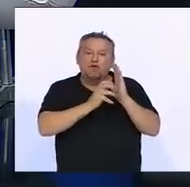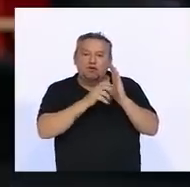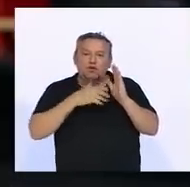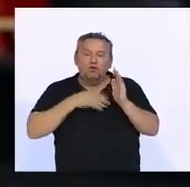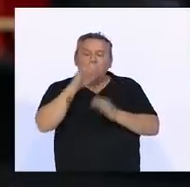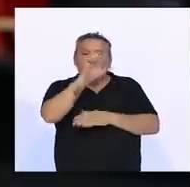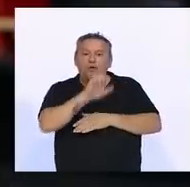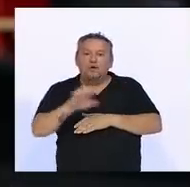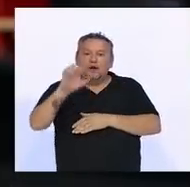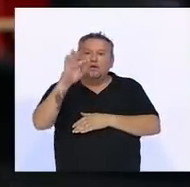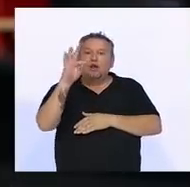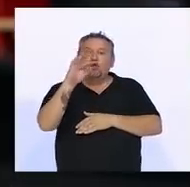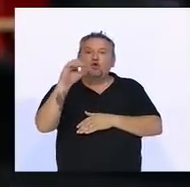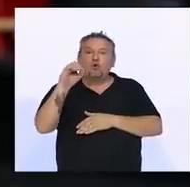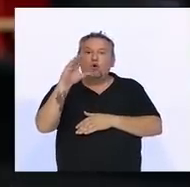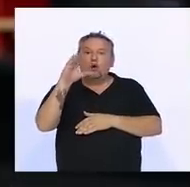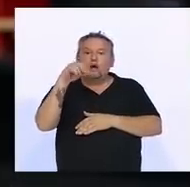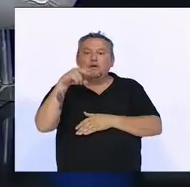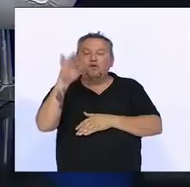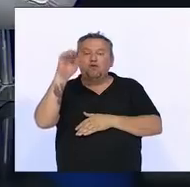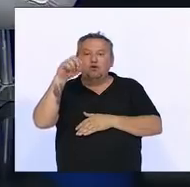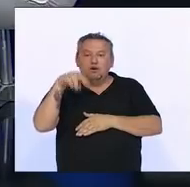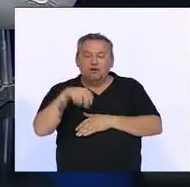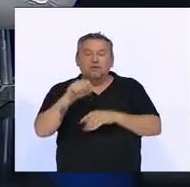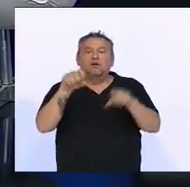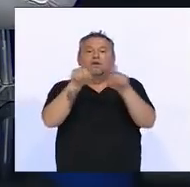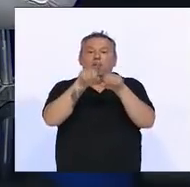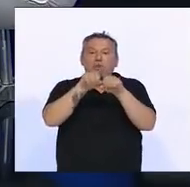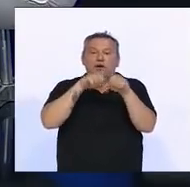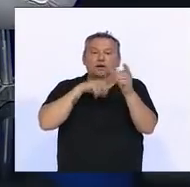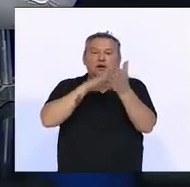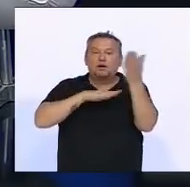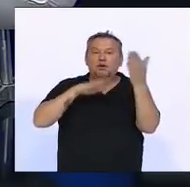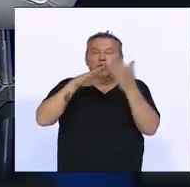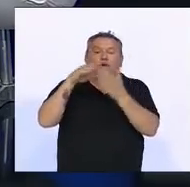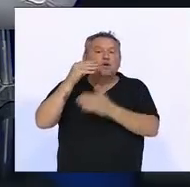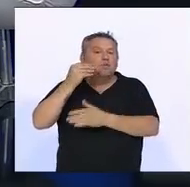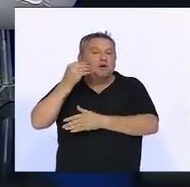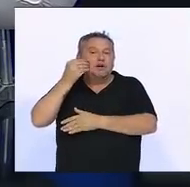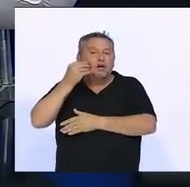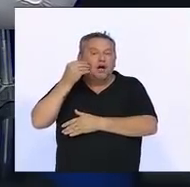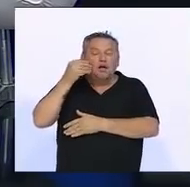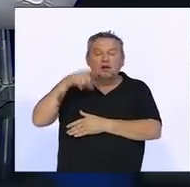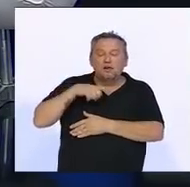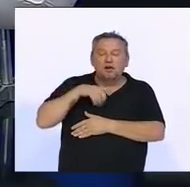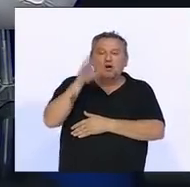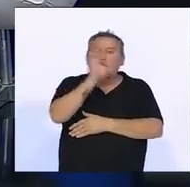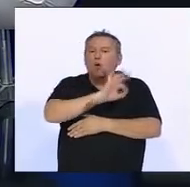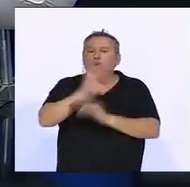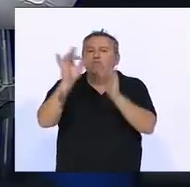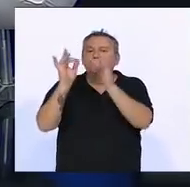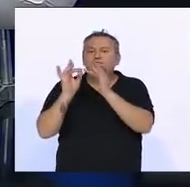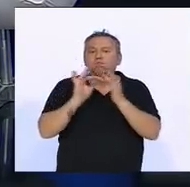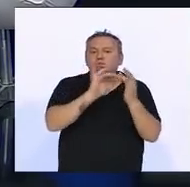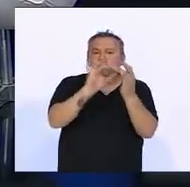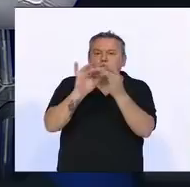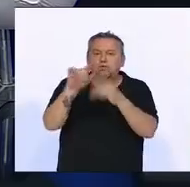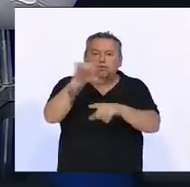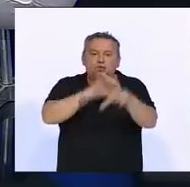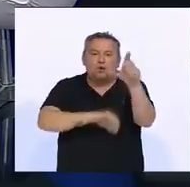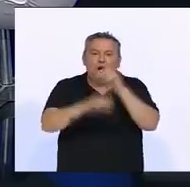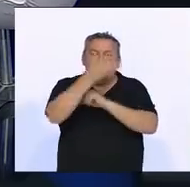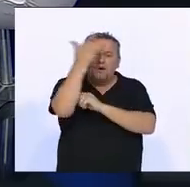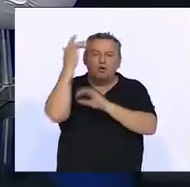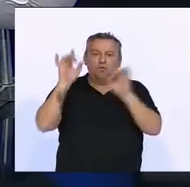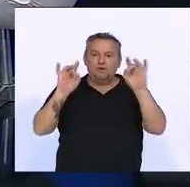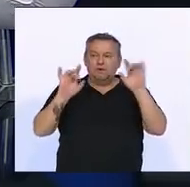estado, que é o Tocantins. Então, a gente precisa ter todas as experiências, precisa ter um ótimo relacionamento, saber escolher pessoas